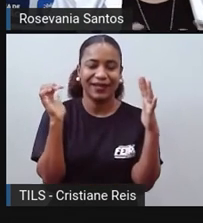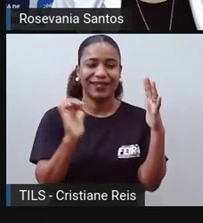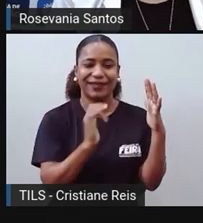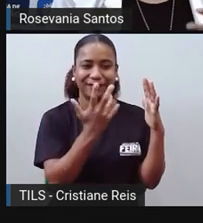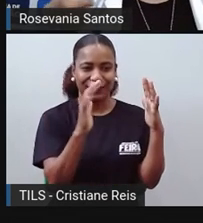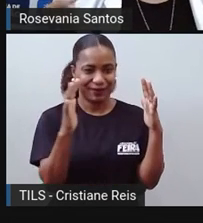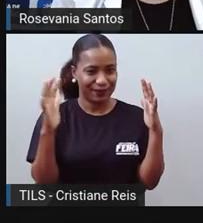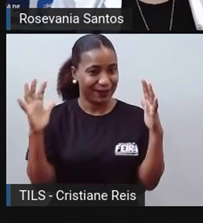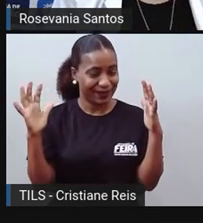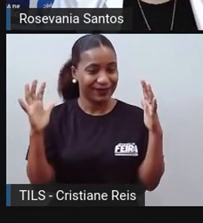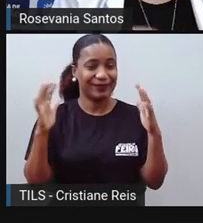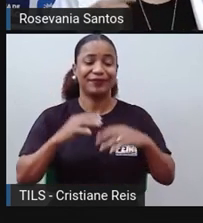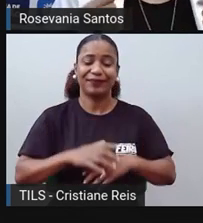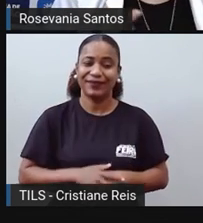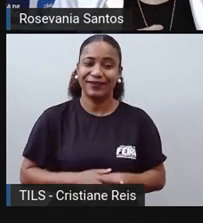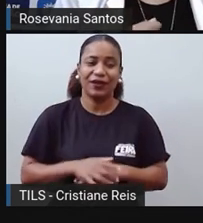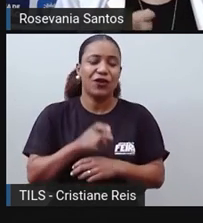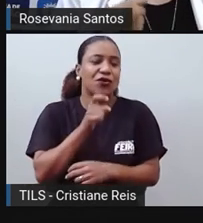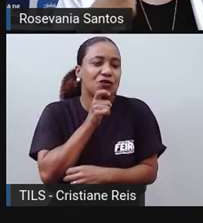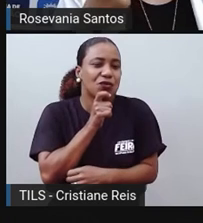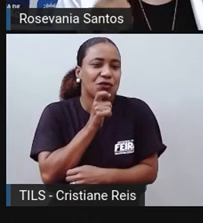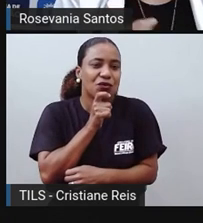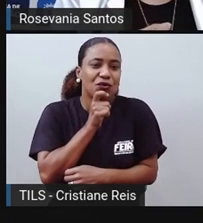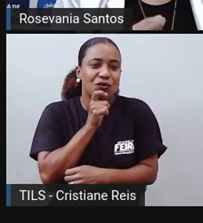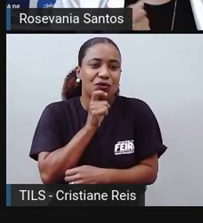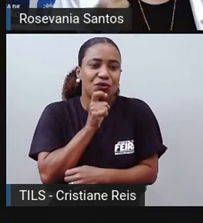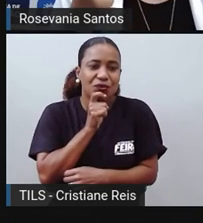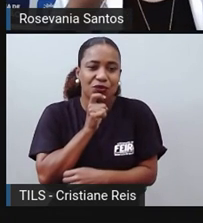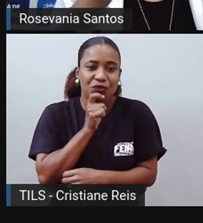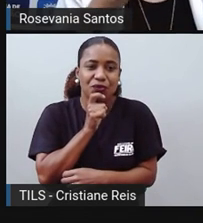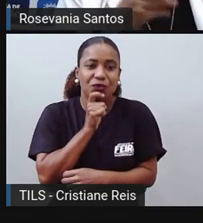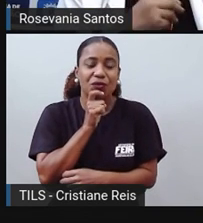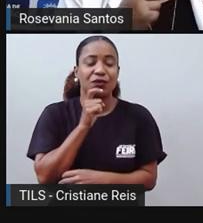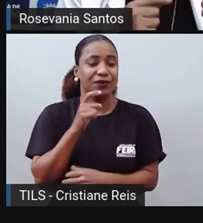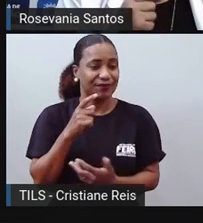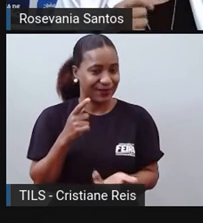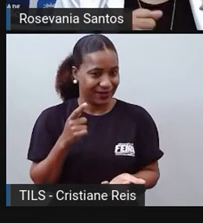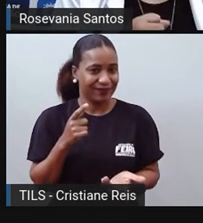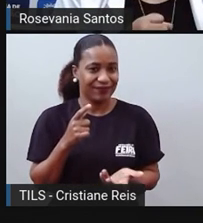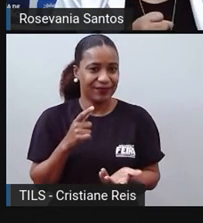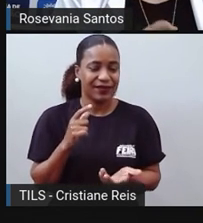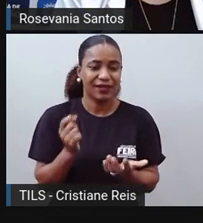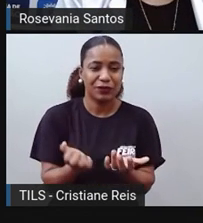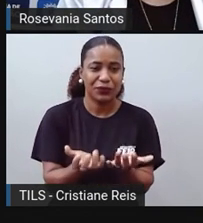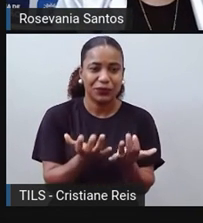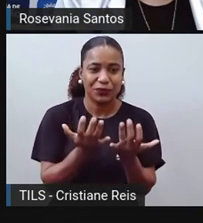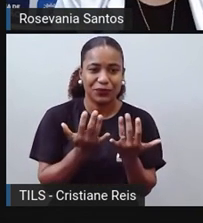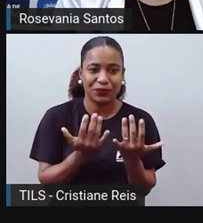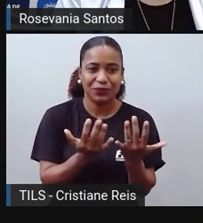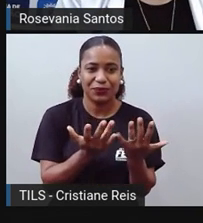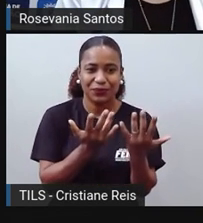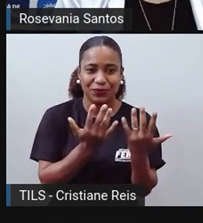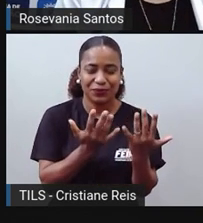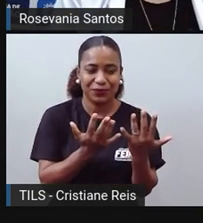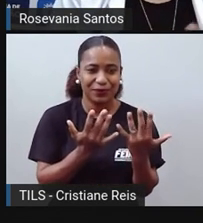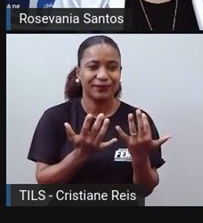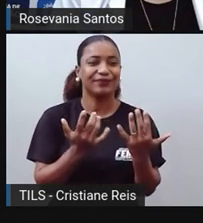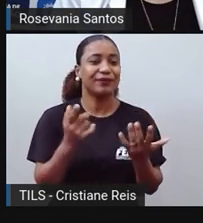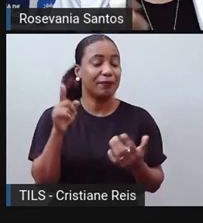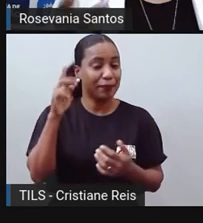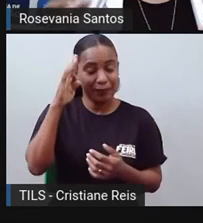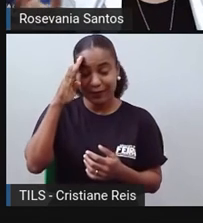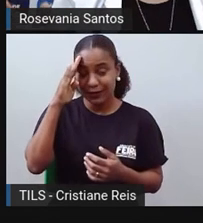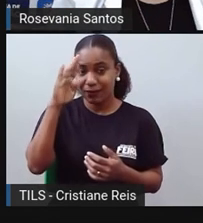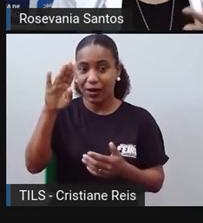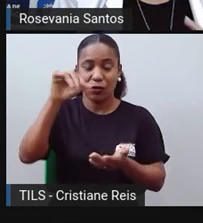no período mesmo, né, do verão, que é os musgos, os líquens, né, coisa bastante incipiente, principalmente na região do Polo